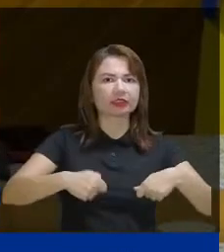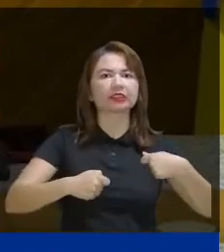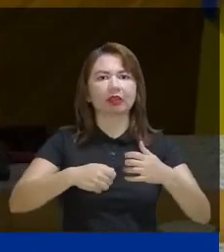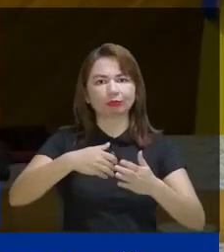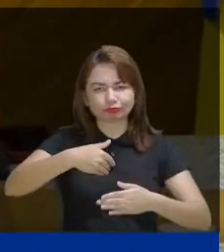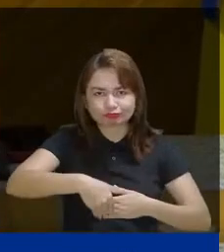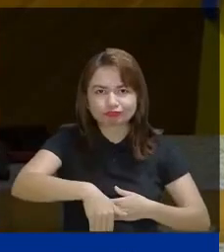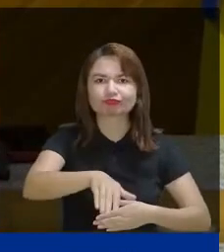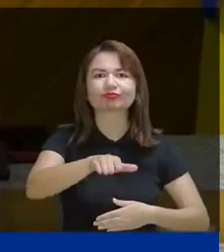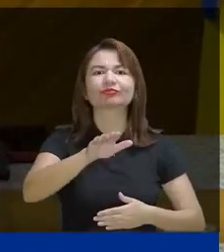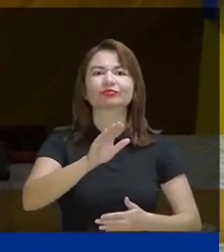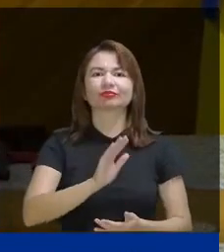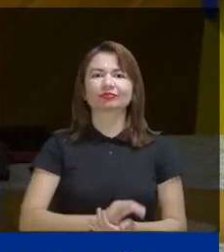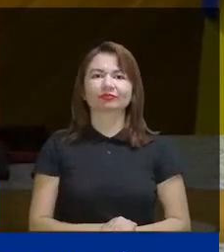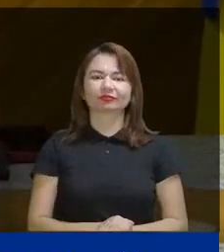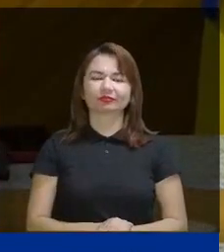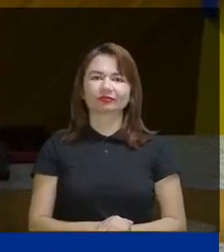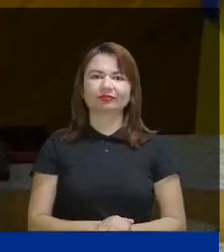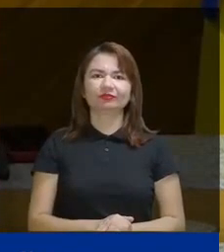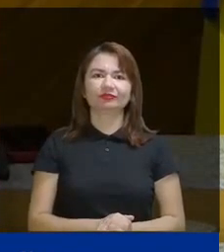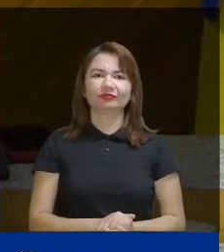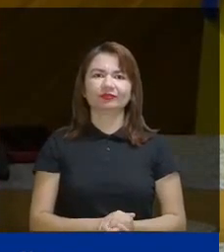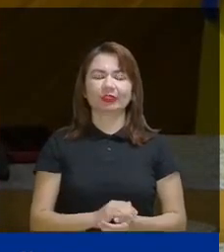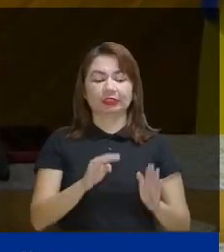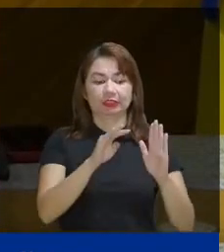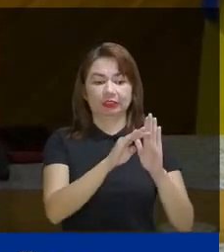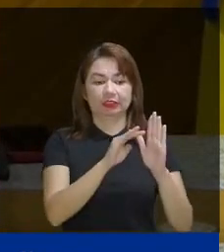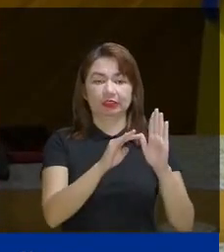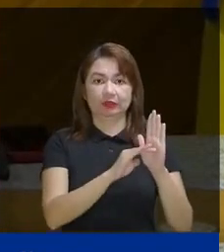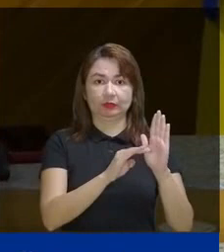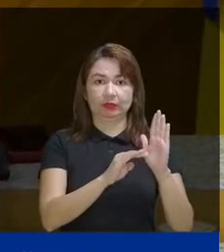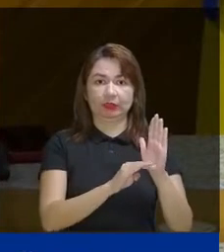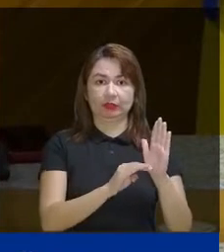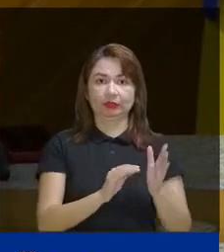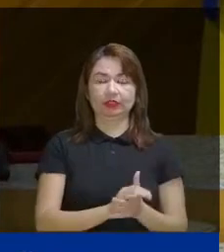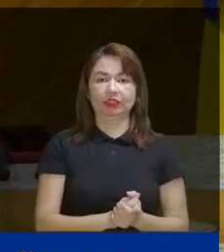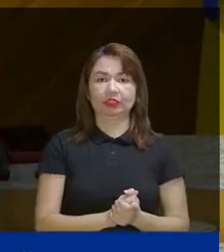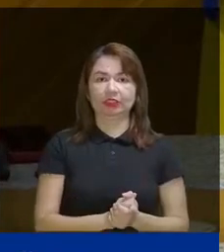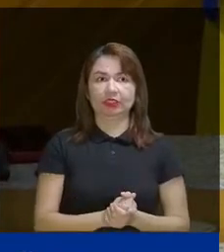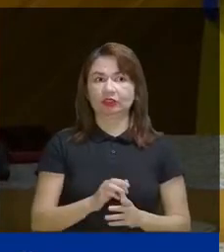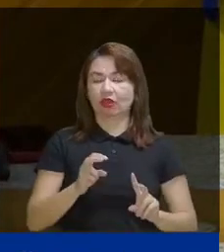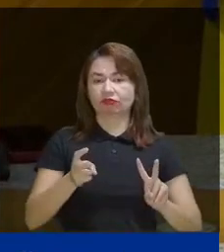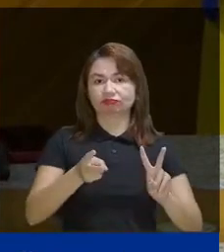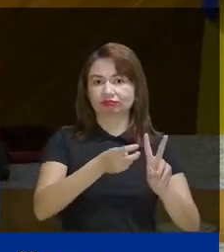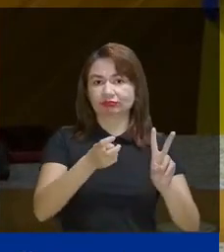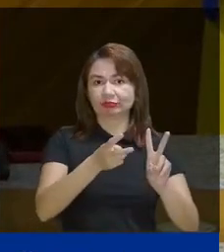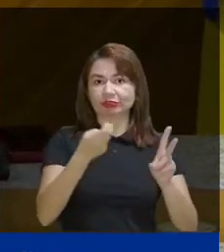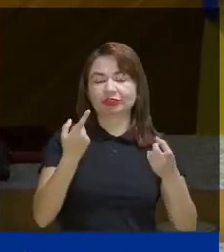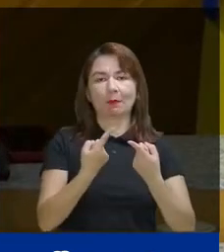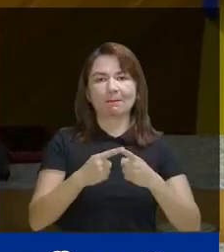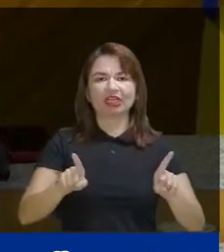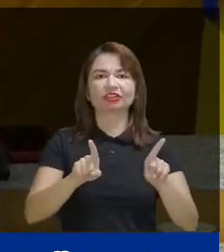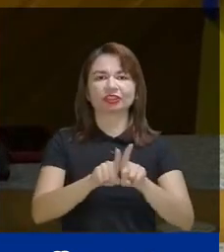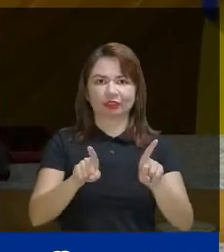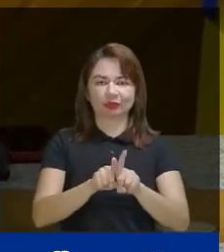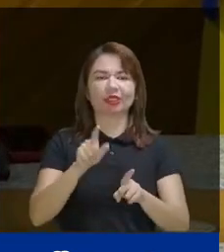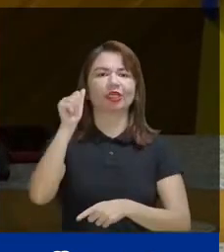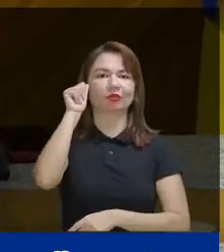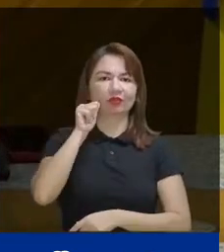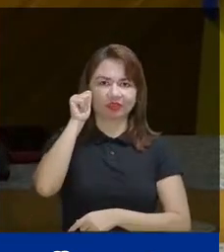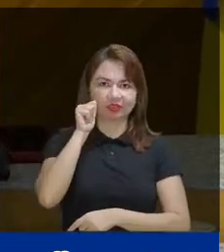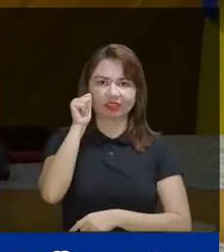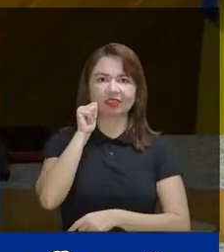deste momento, aquela nossa pauta, não apenas com os indígenas, mas também com as